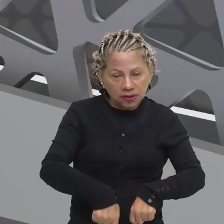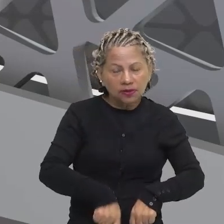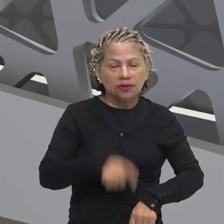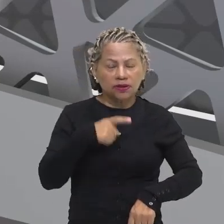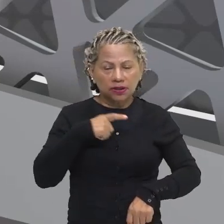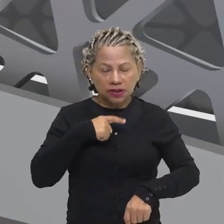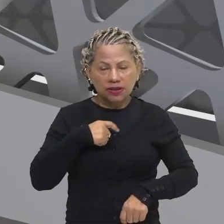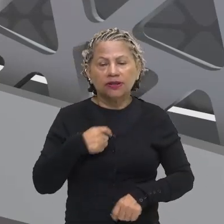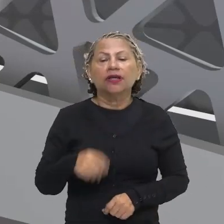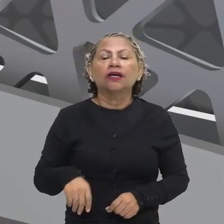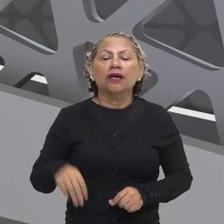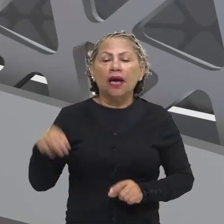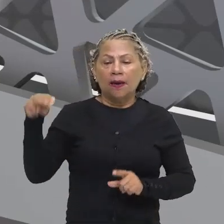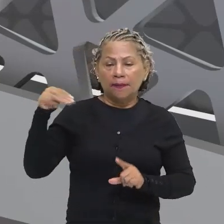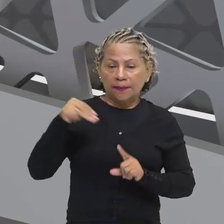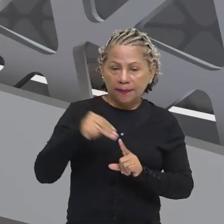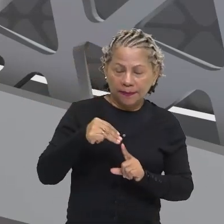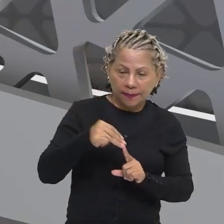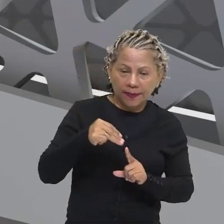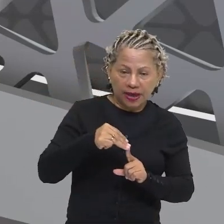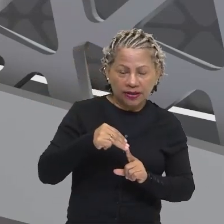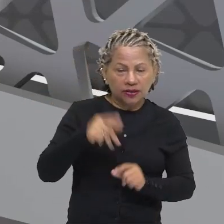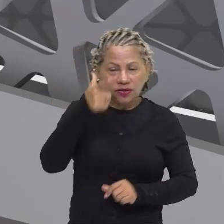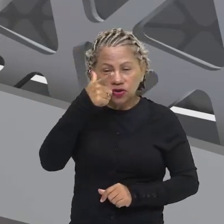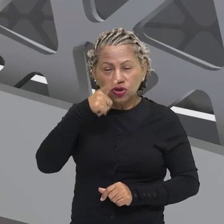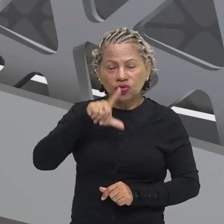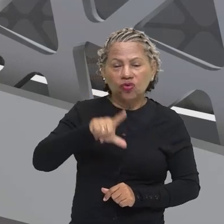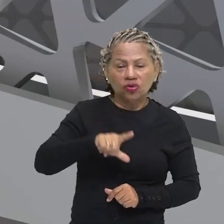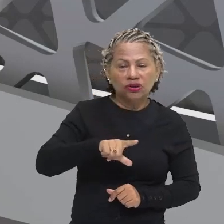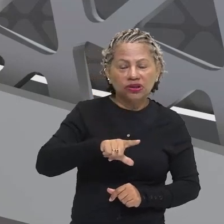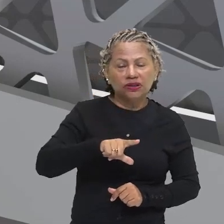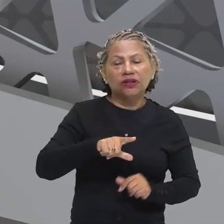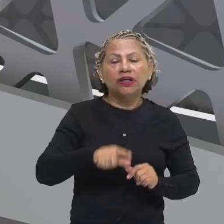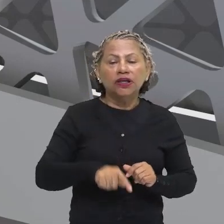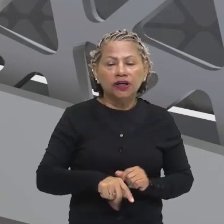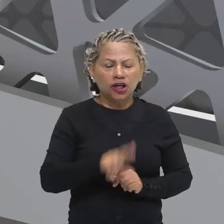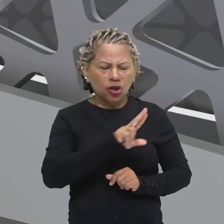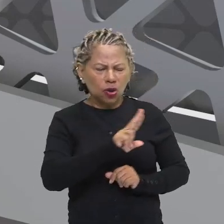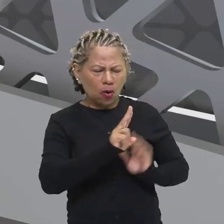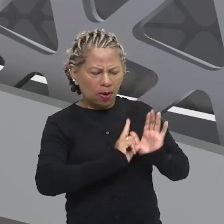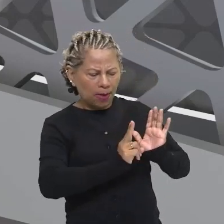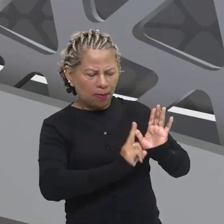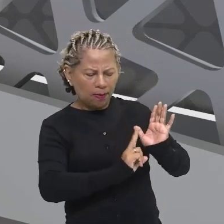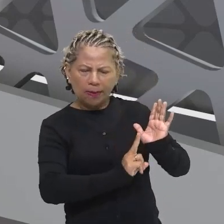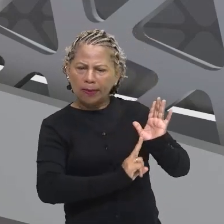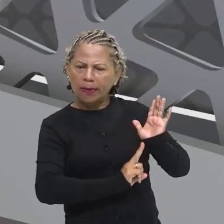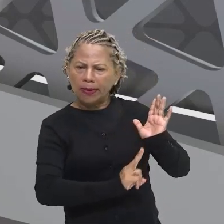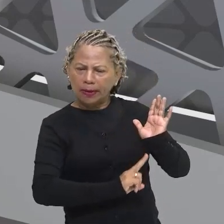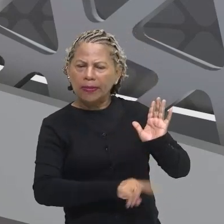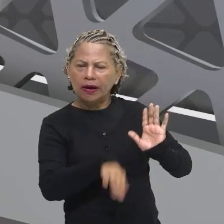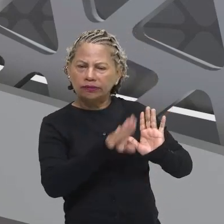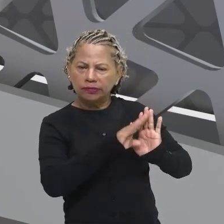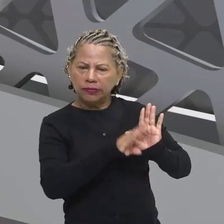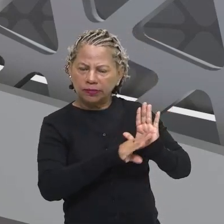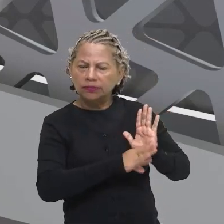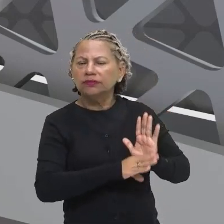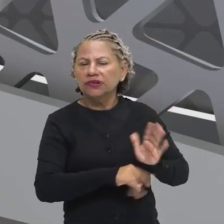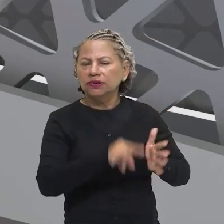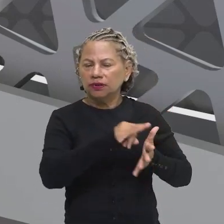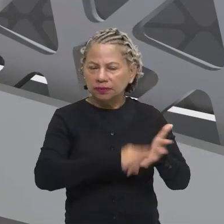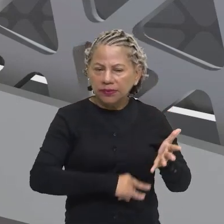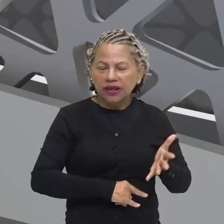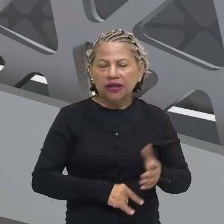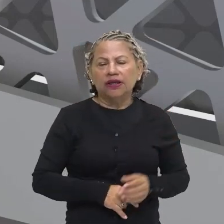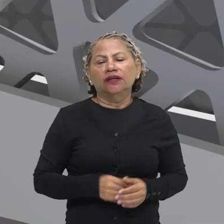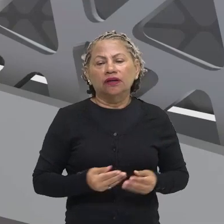de assinaturas, assim como direcionar a petição aos órgãos competentes, aqueles que têm poder de